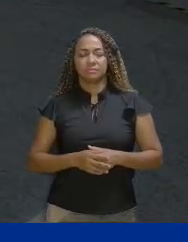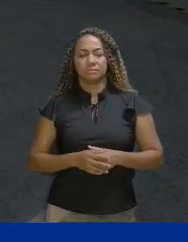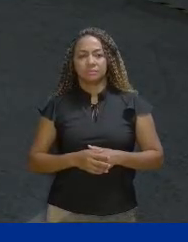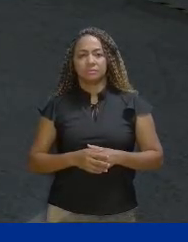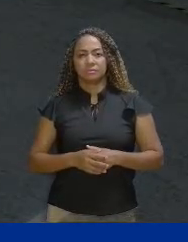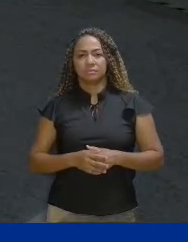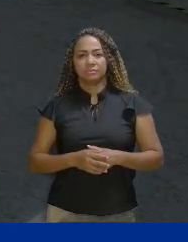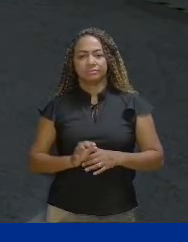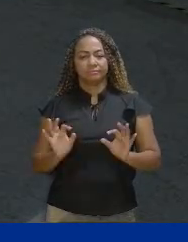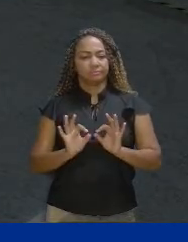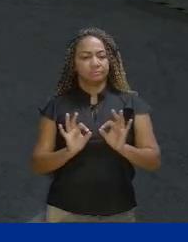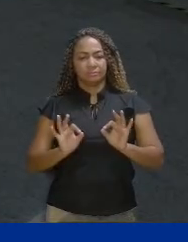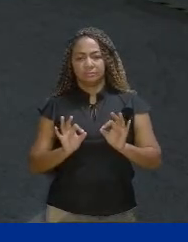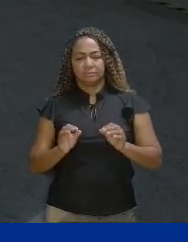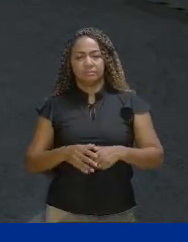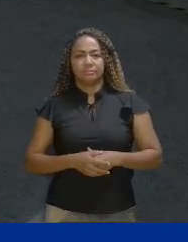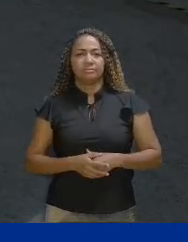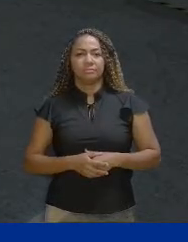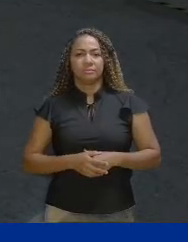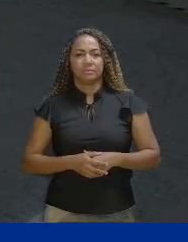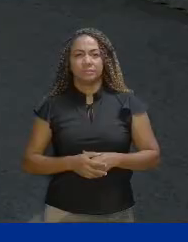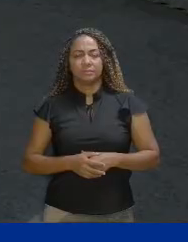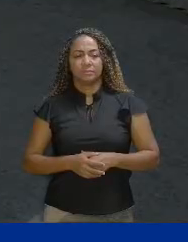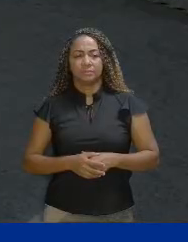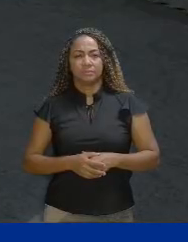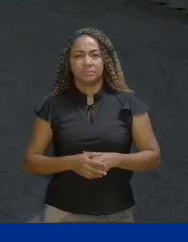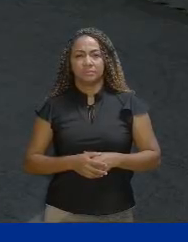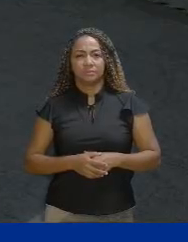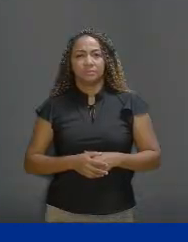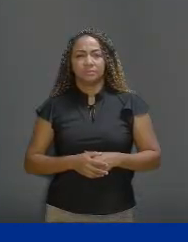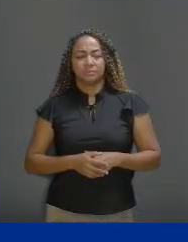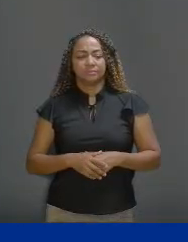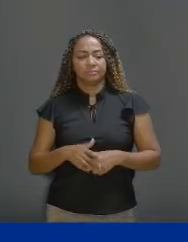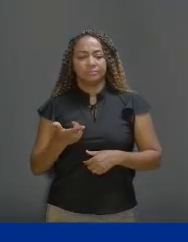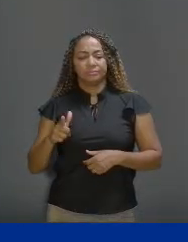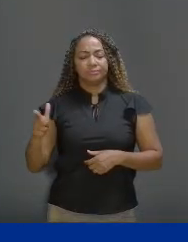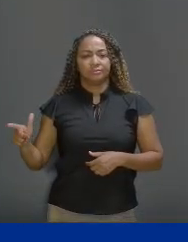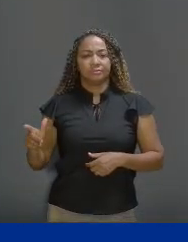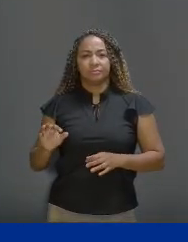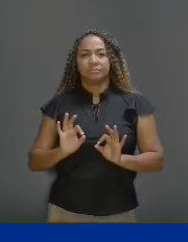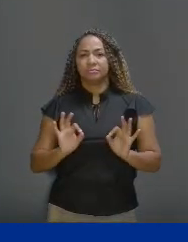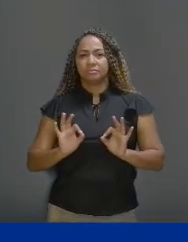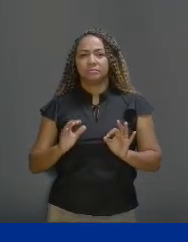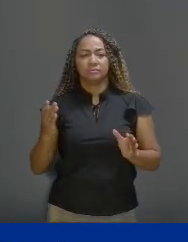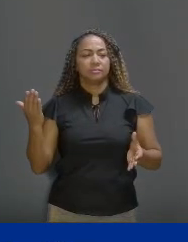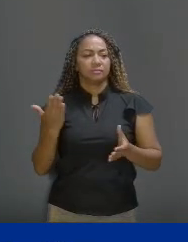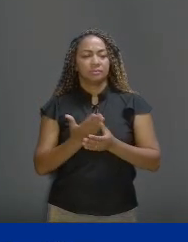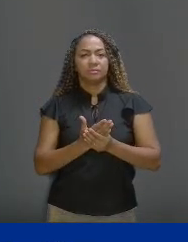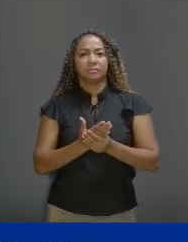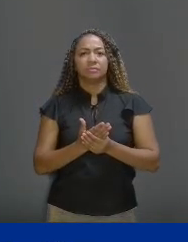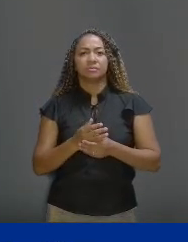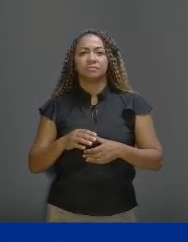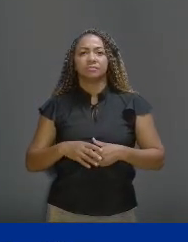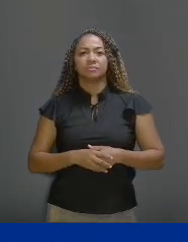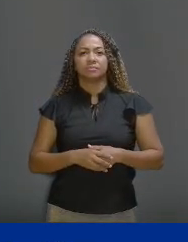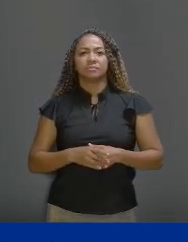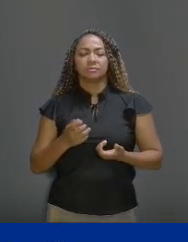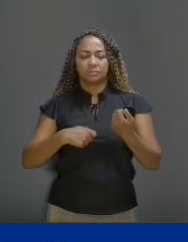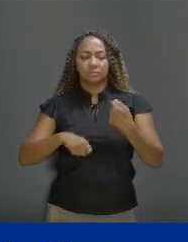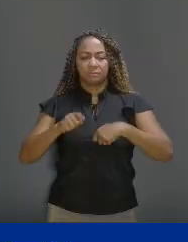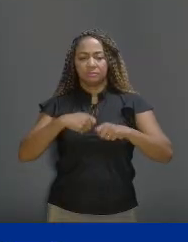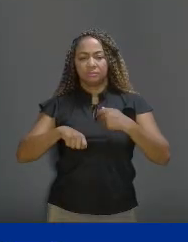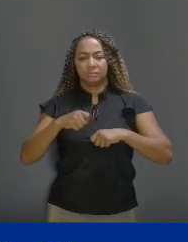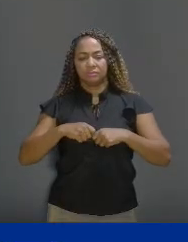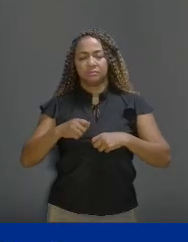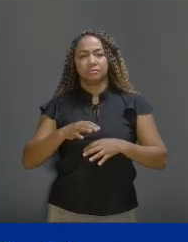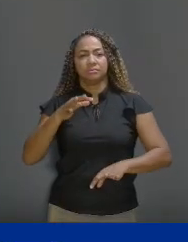Nenhuma proposição, Excelência. muito bem. Então, não havendo processos